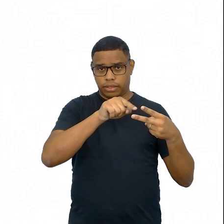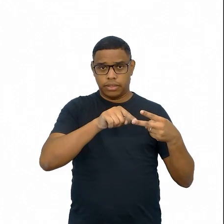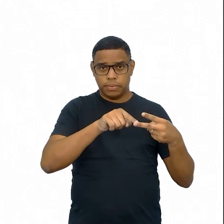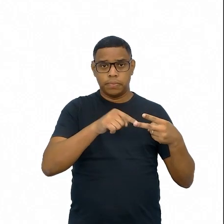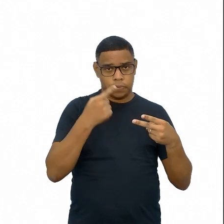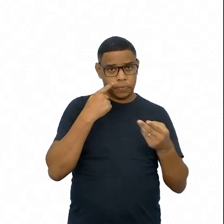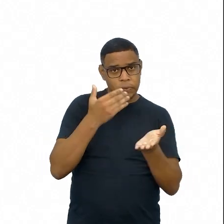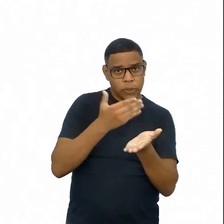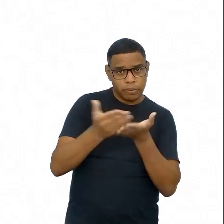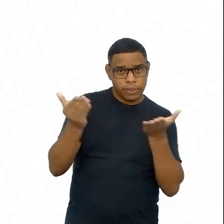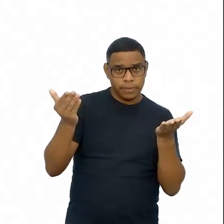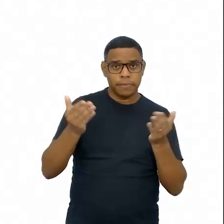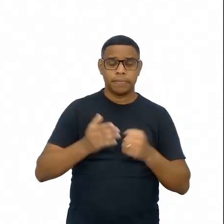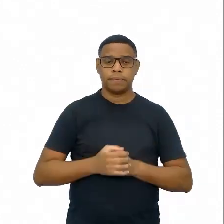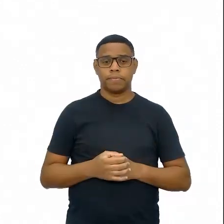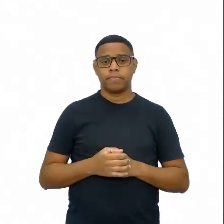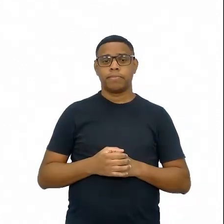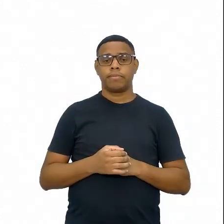Então, vamos lá?